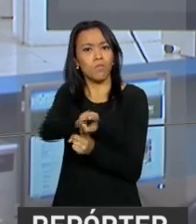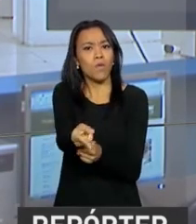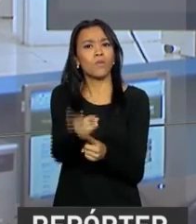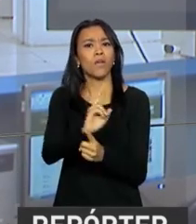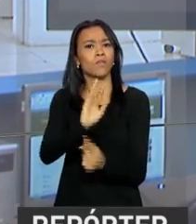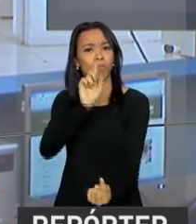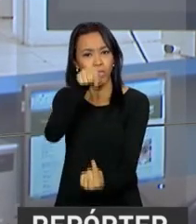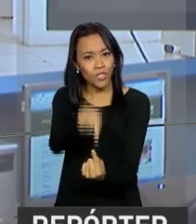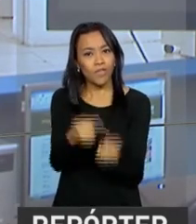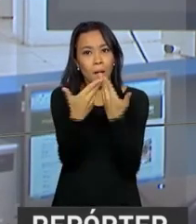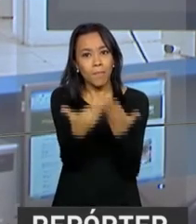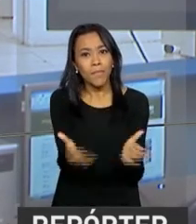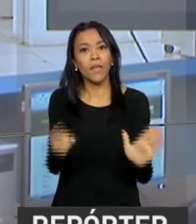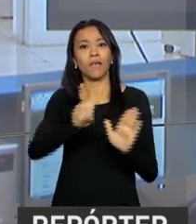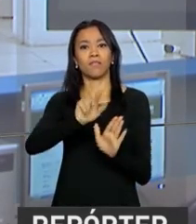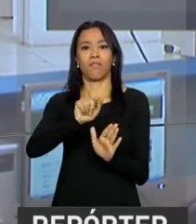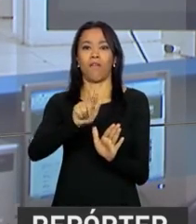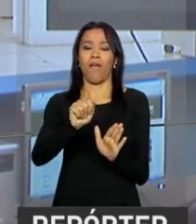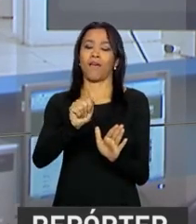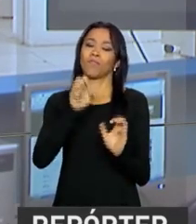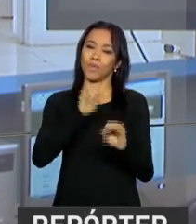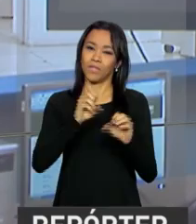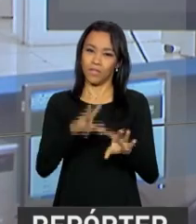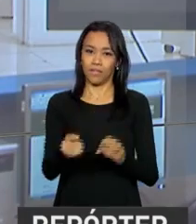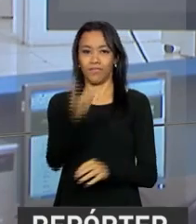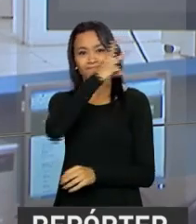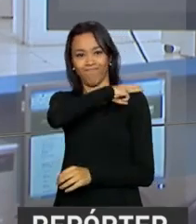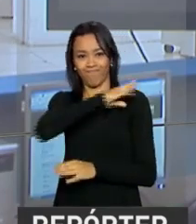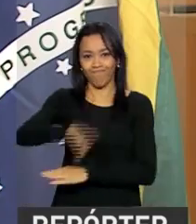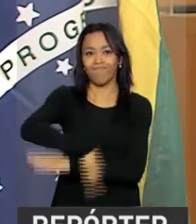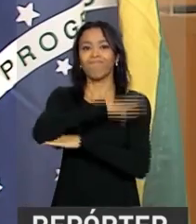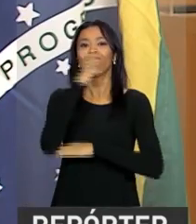a ampliar as vagas do ensino médio integral